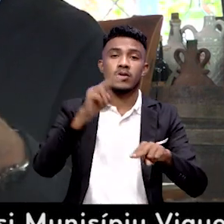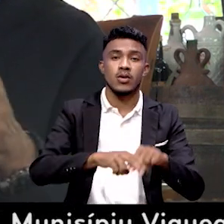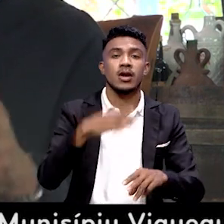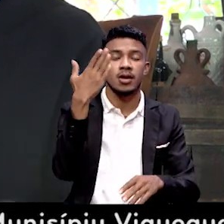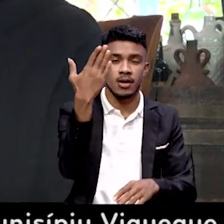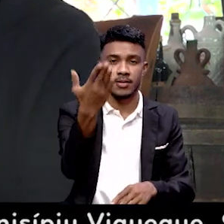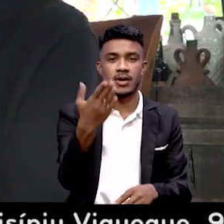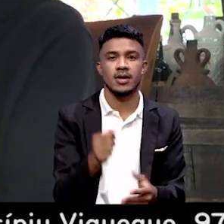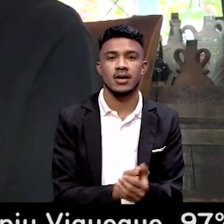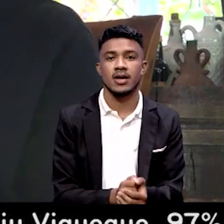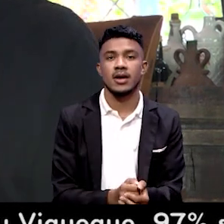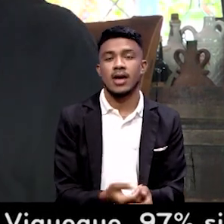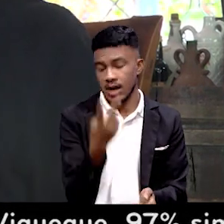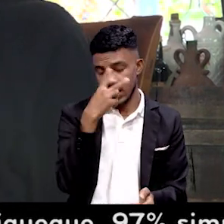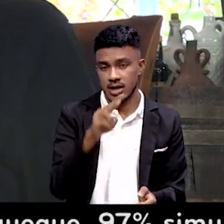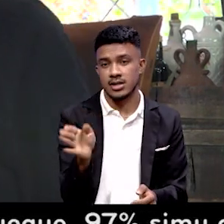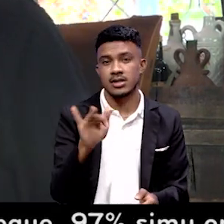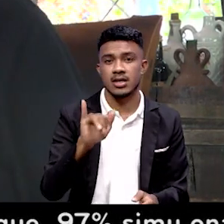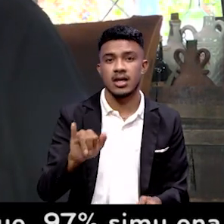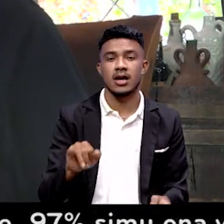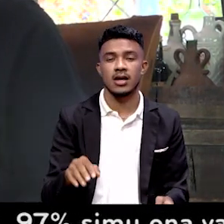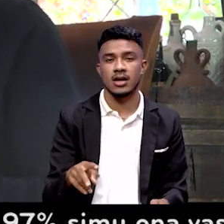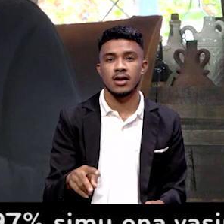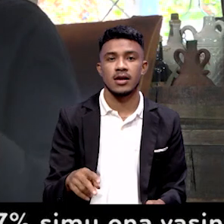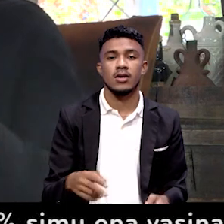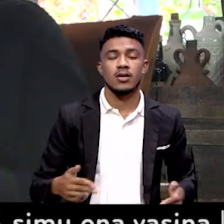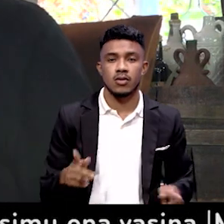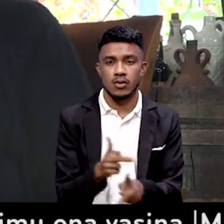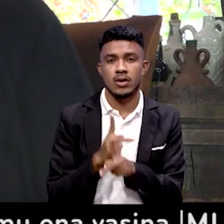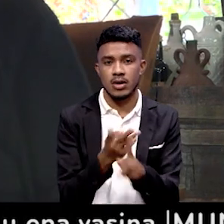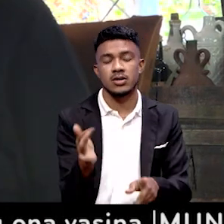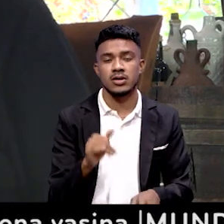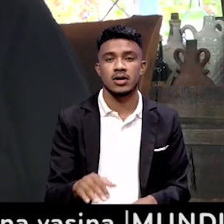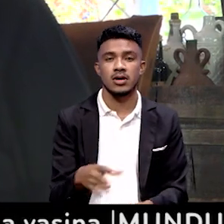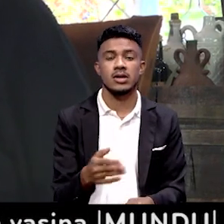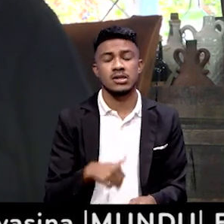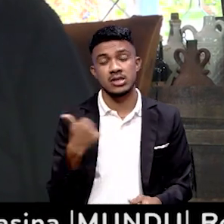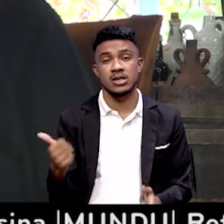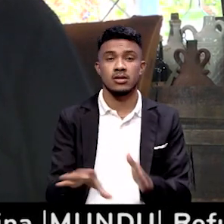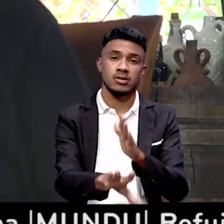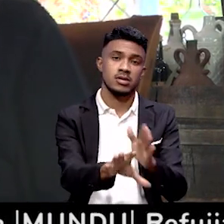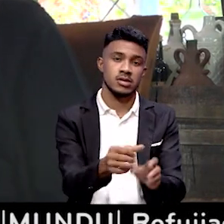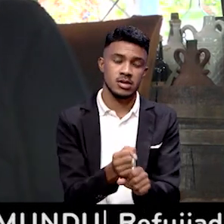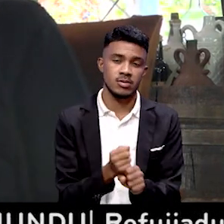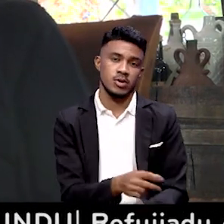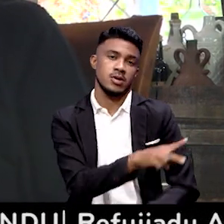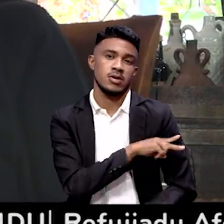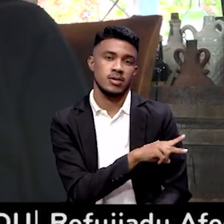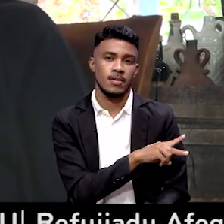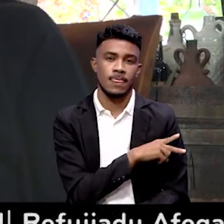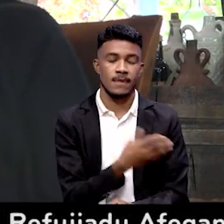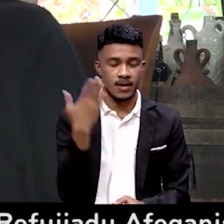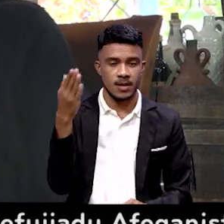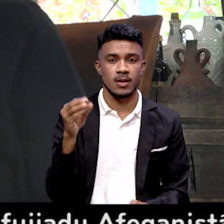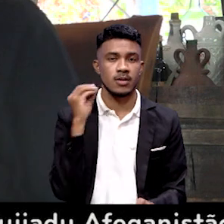ba delegacia, simo vacina. Balão, simo uma. Nem o número um,